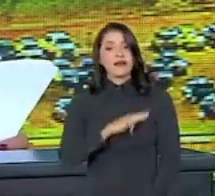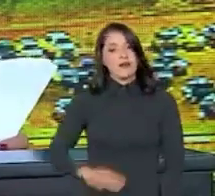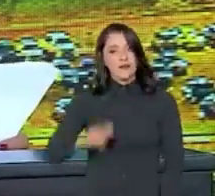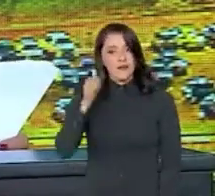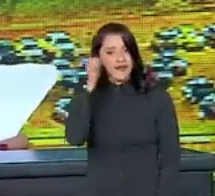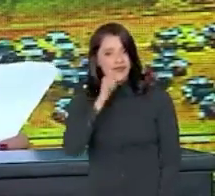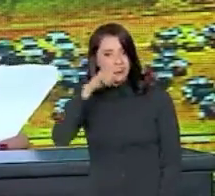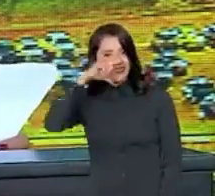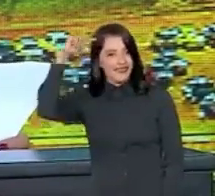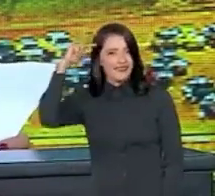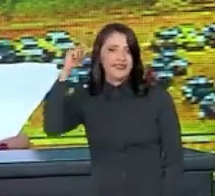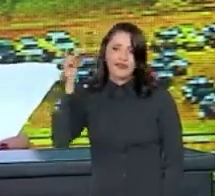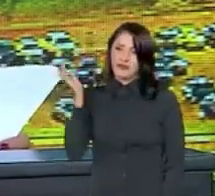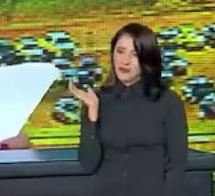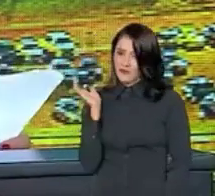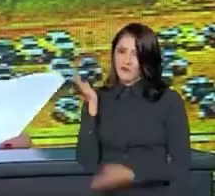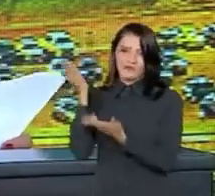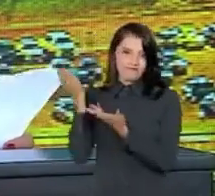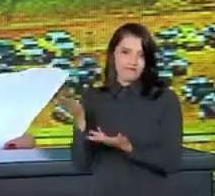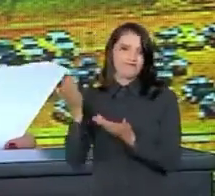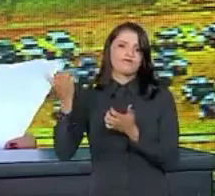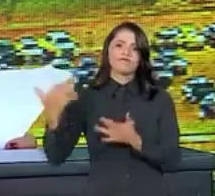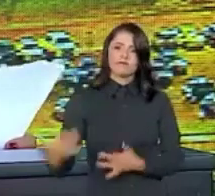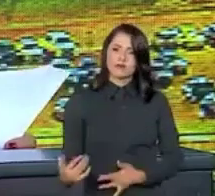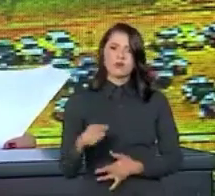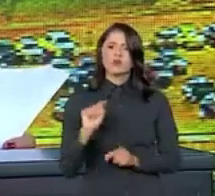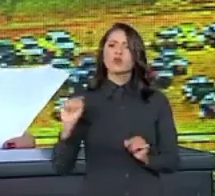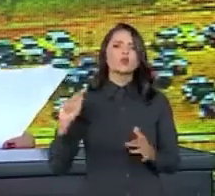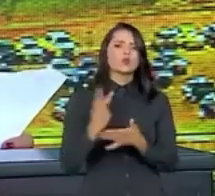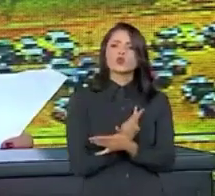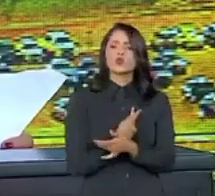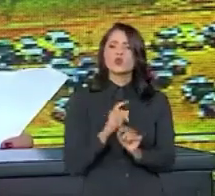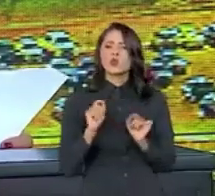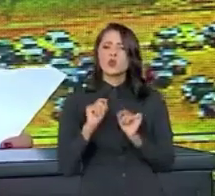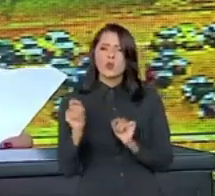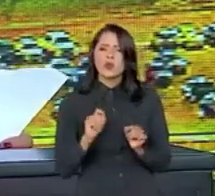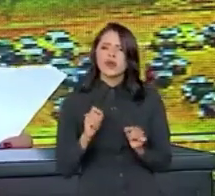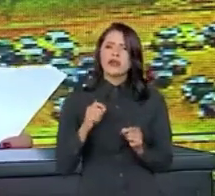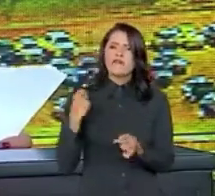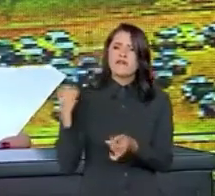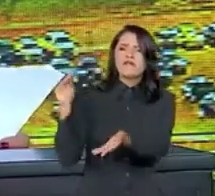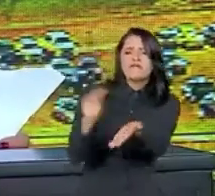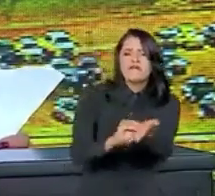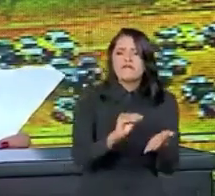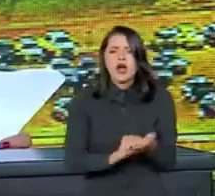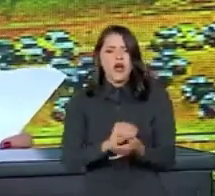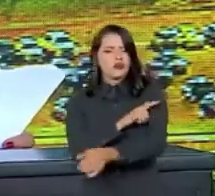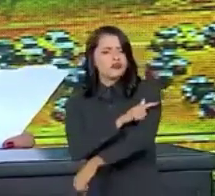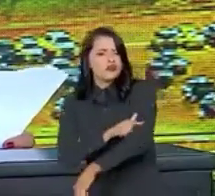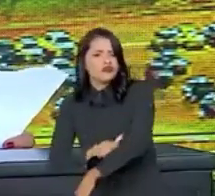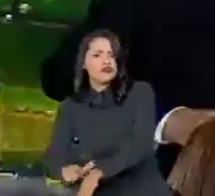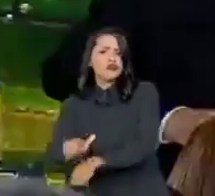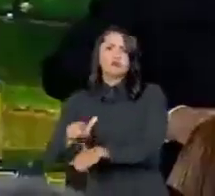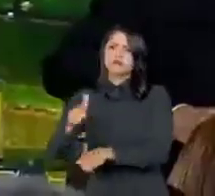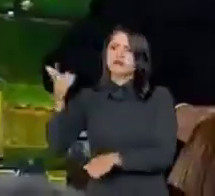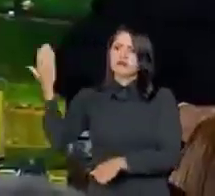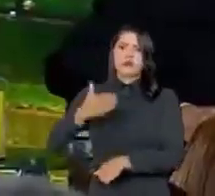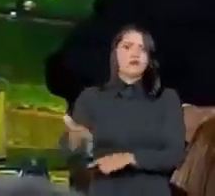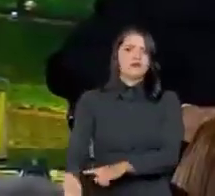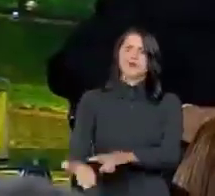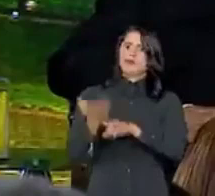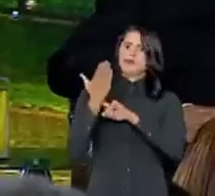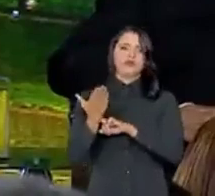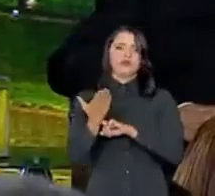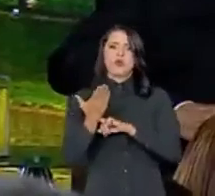Rosa Weber. A truculência e a incivilidade puseram à prova o